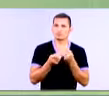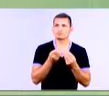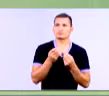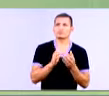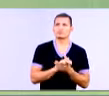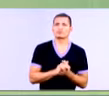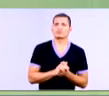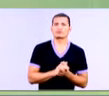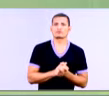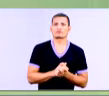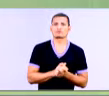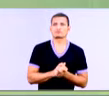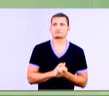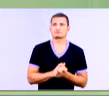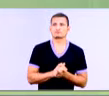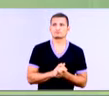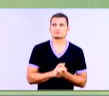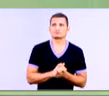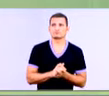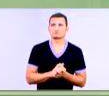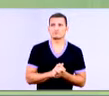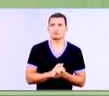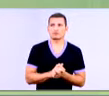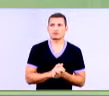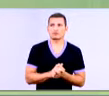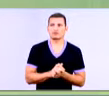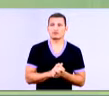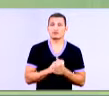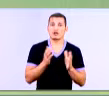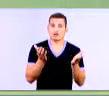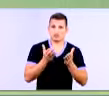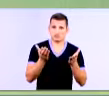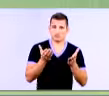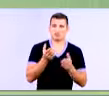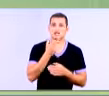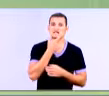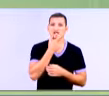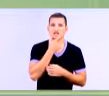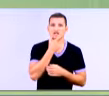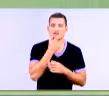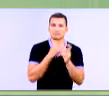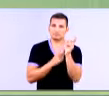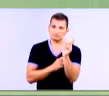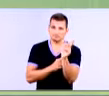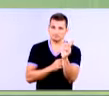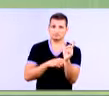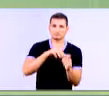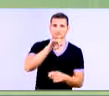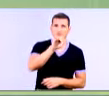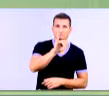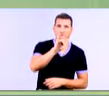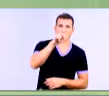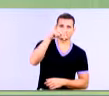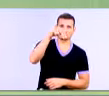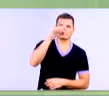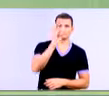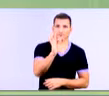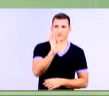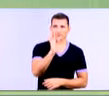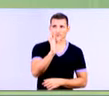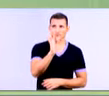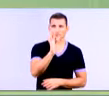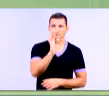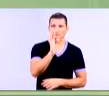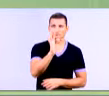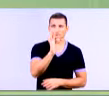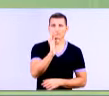pontos inteiro? Primeiro eu troquei e transformei para o inglês, int, né? O nome da variável eu não preciso traduzir